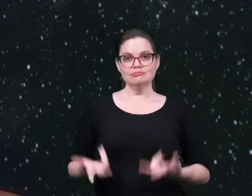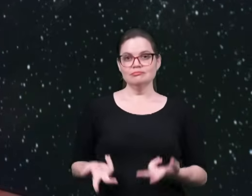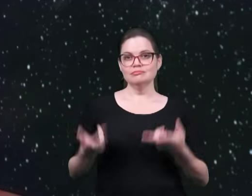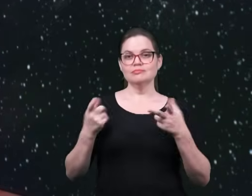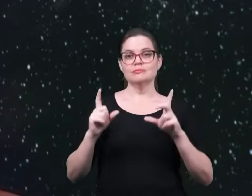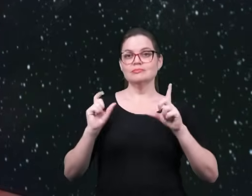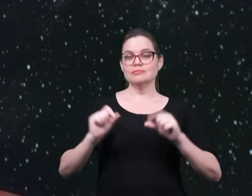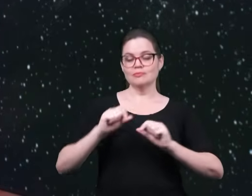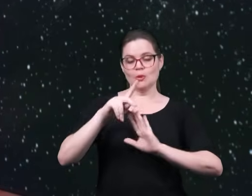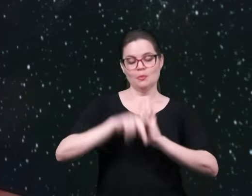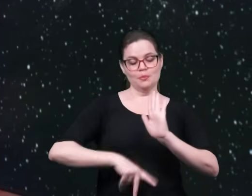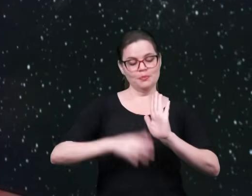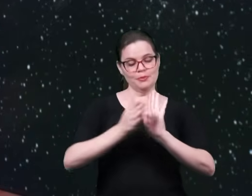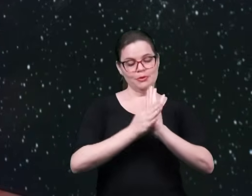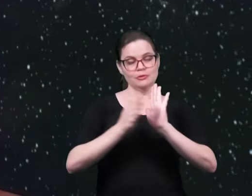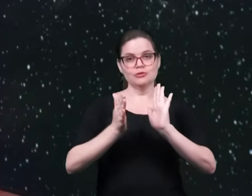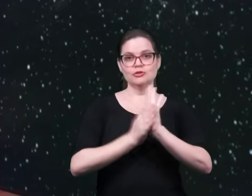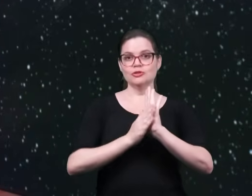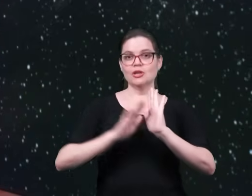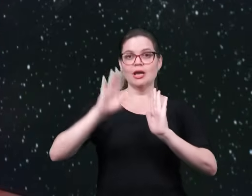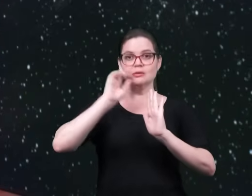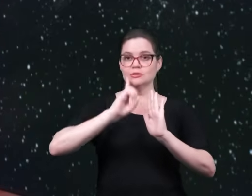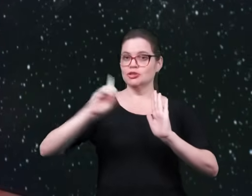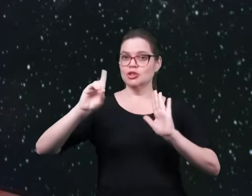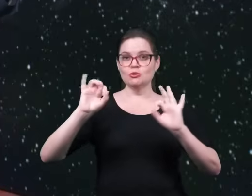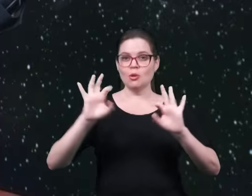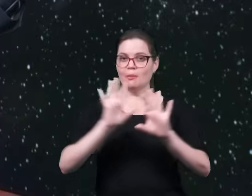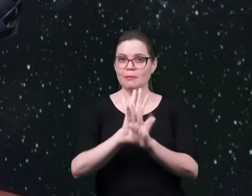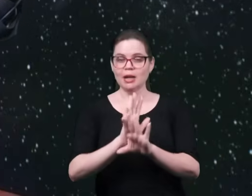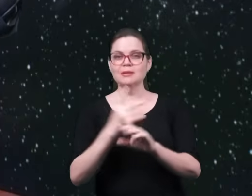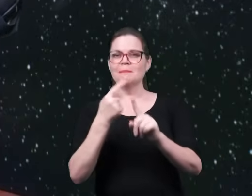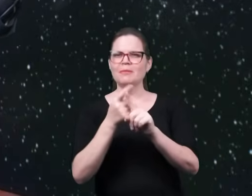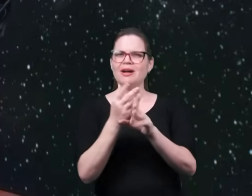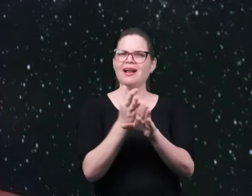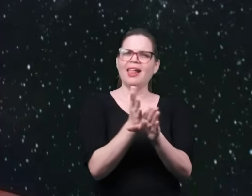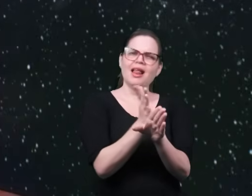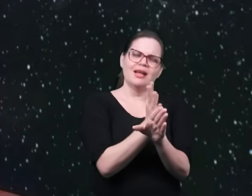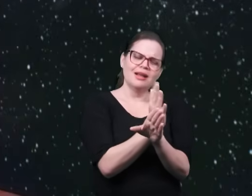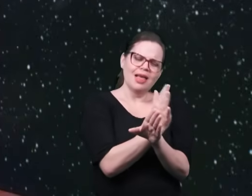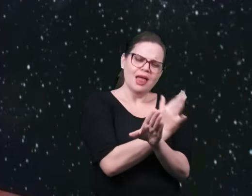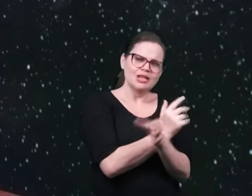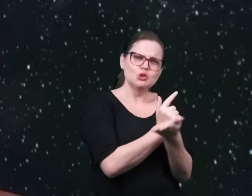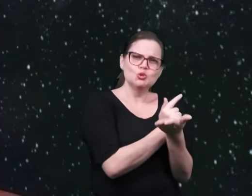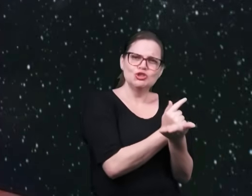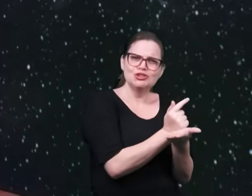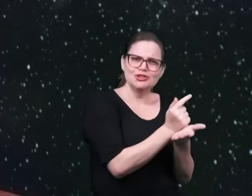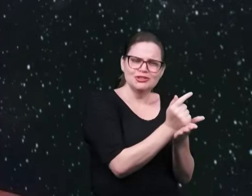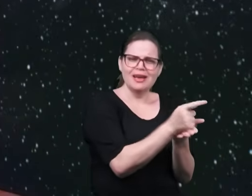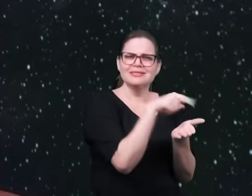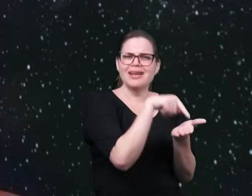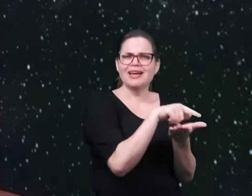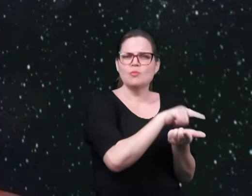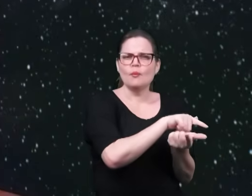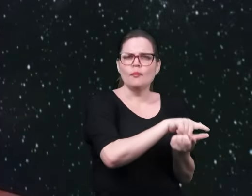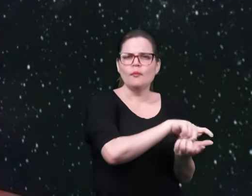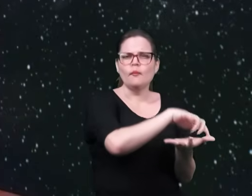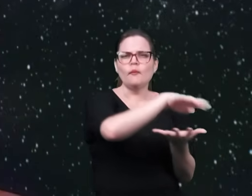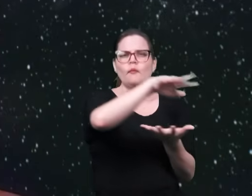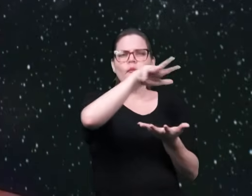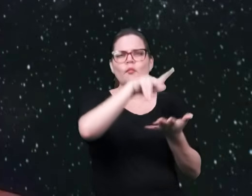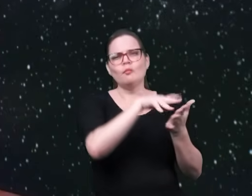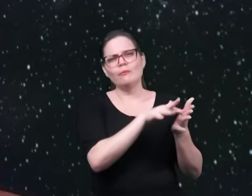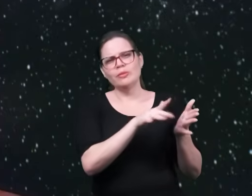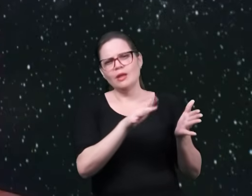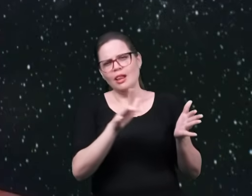de Deus que teve início lá, ainda no Gênesis, e atravessou séculos e gerações, e um dia